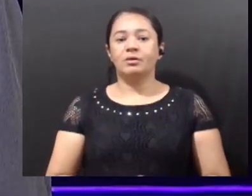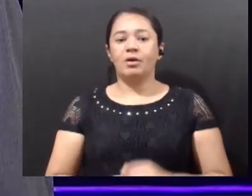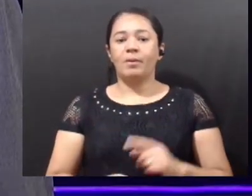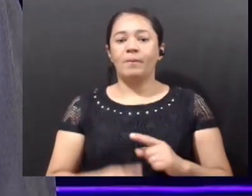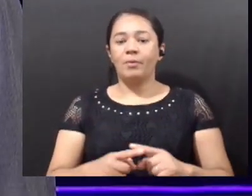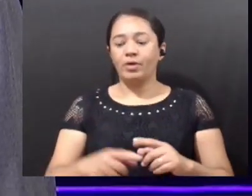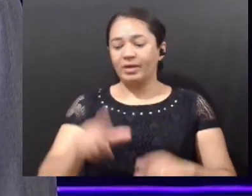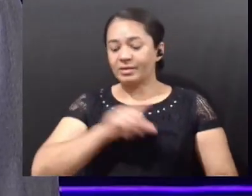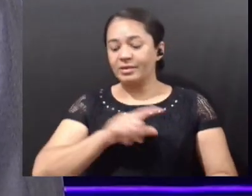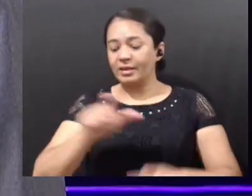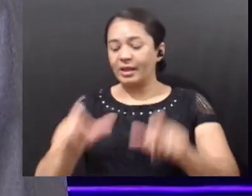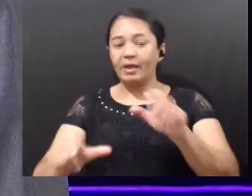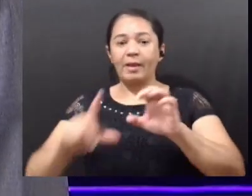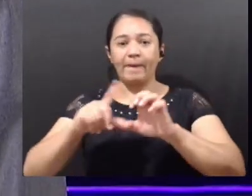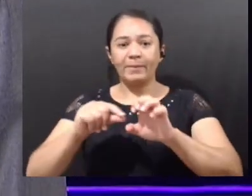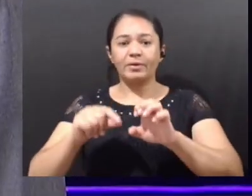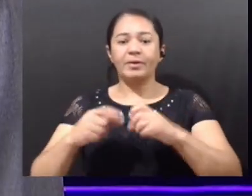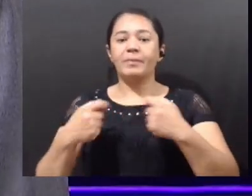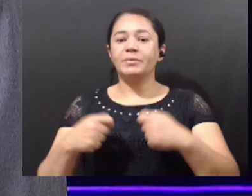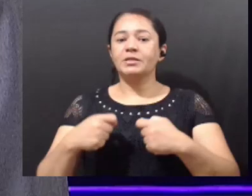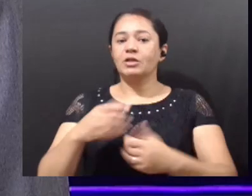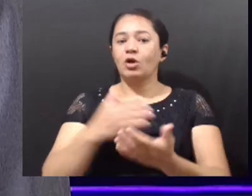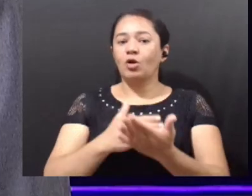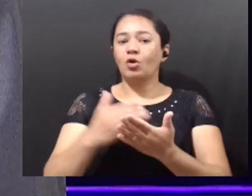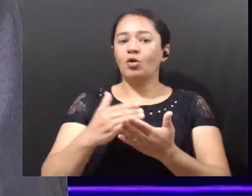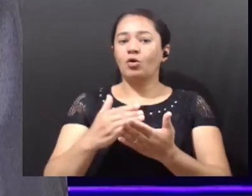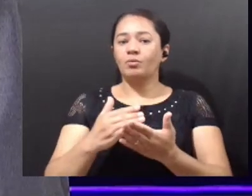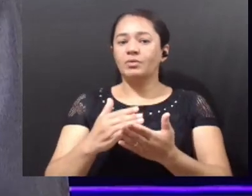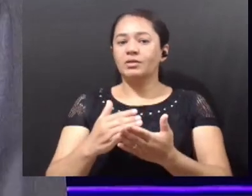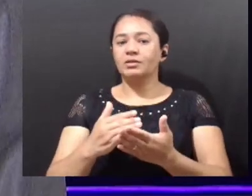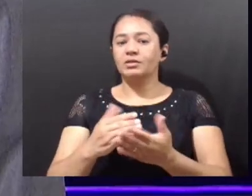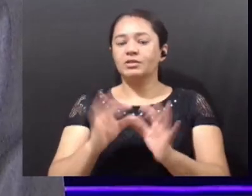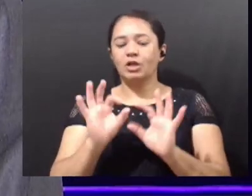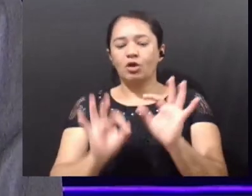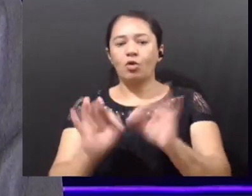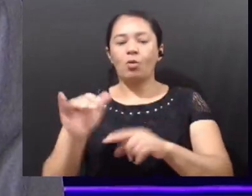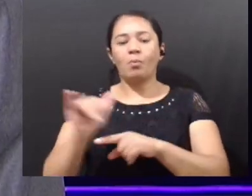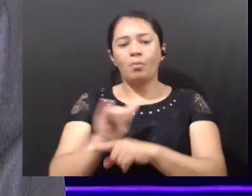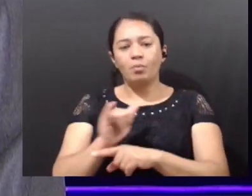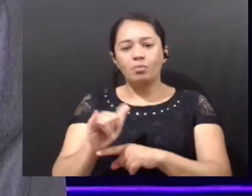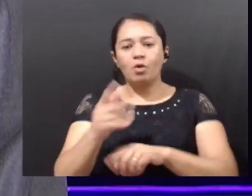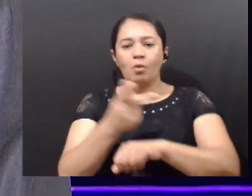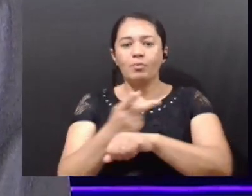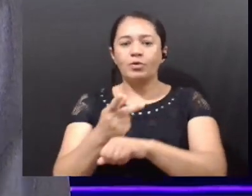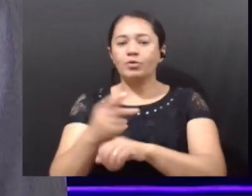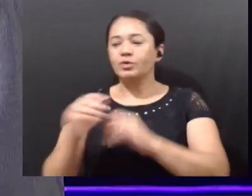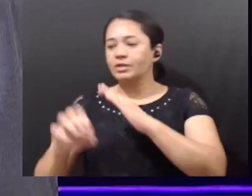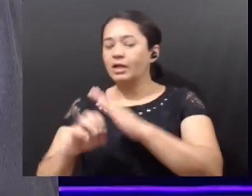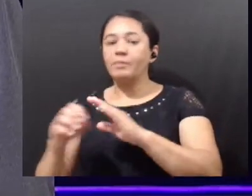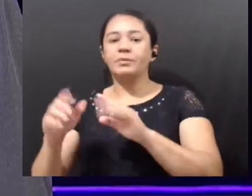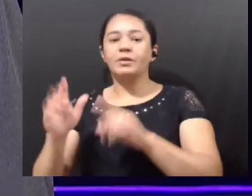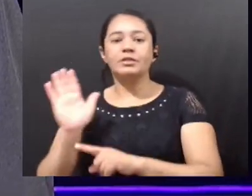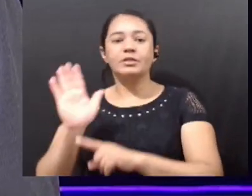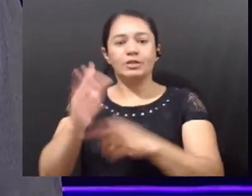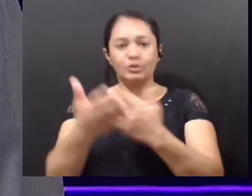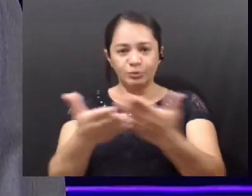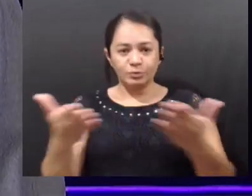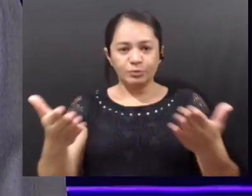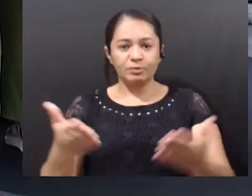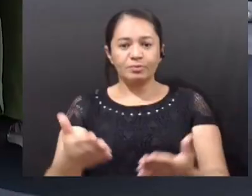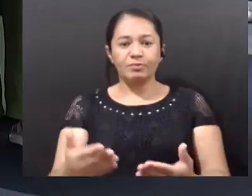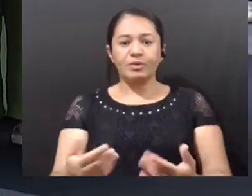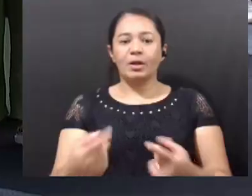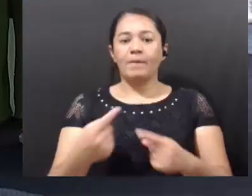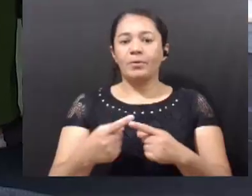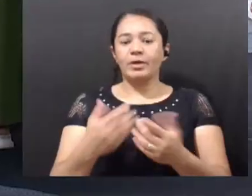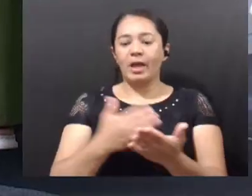é legal você começar com solidez, tendo um plano estratégico, procurando empresas que possam te ajudar para não abrir hoje e fechar